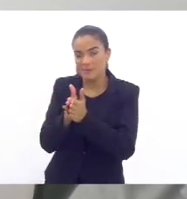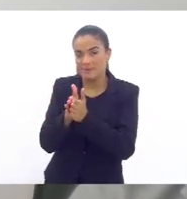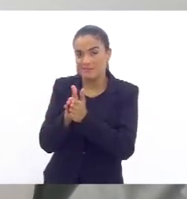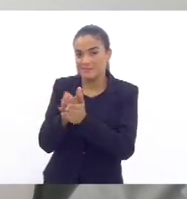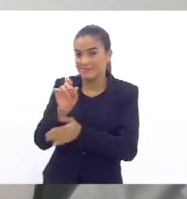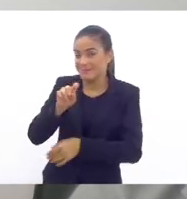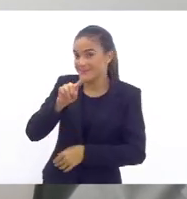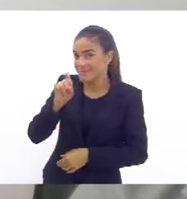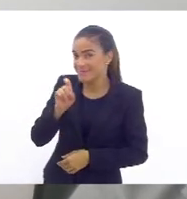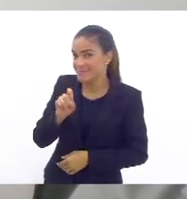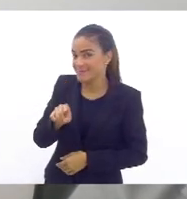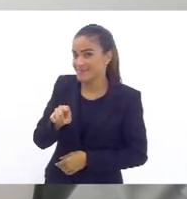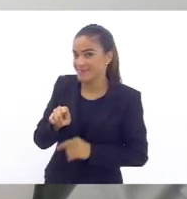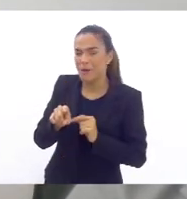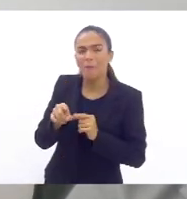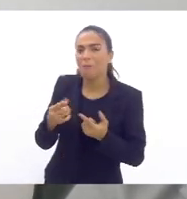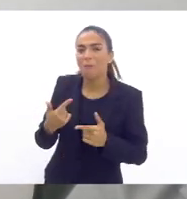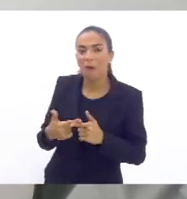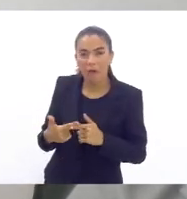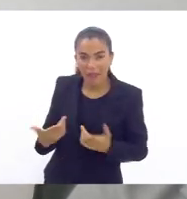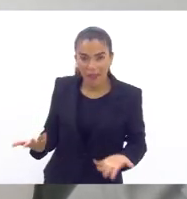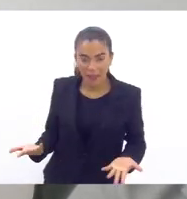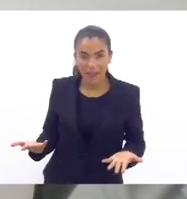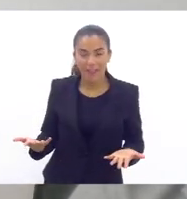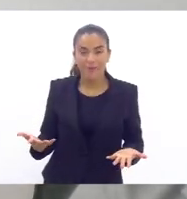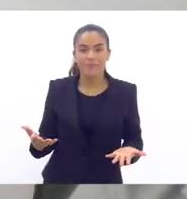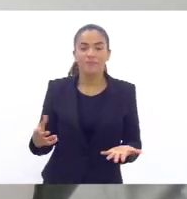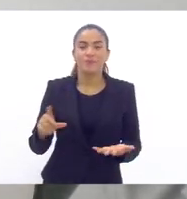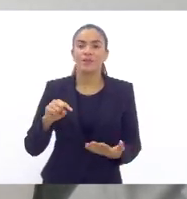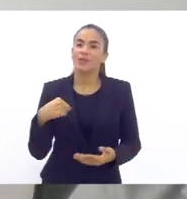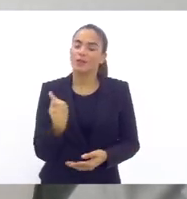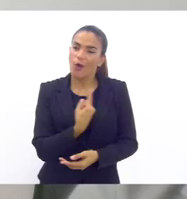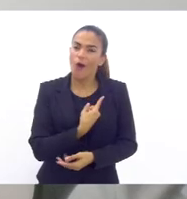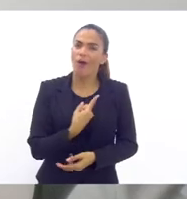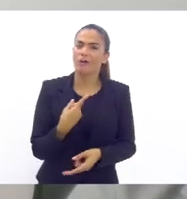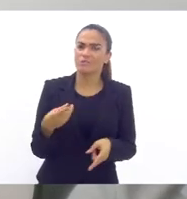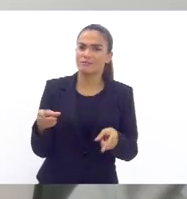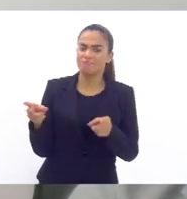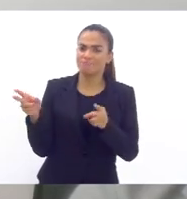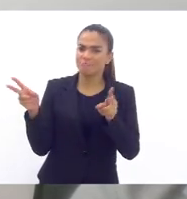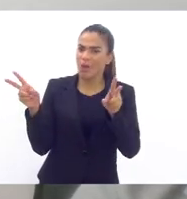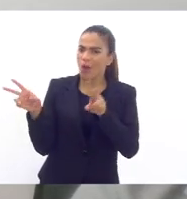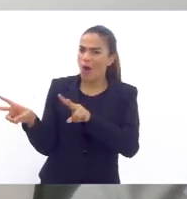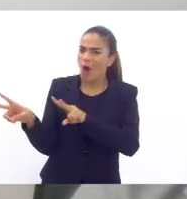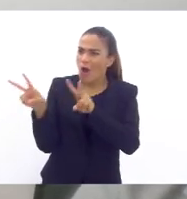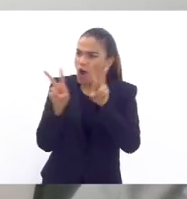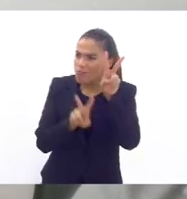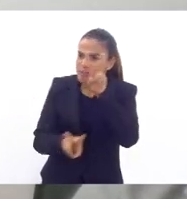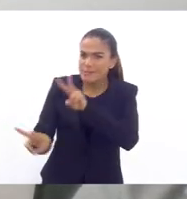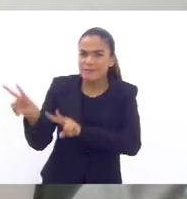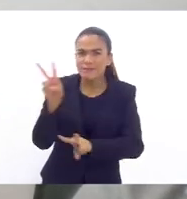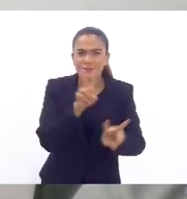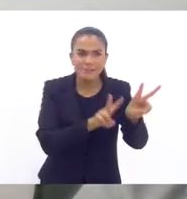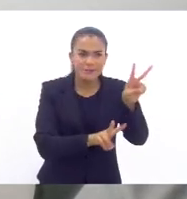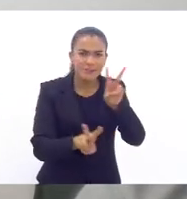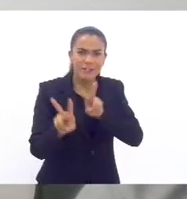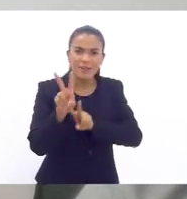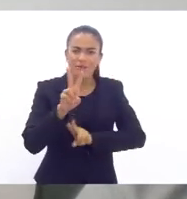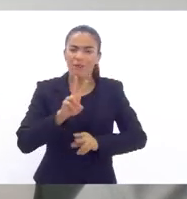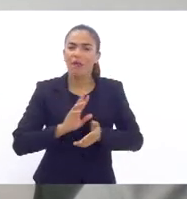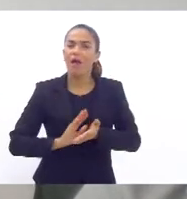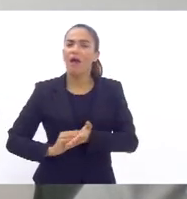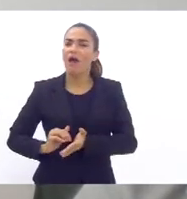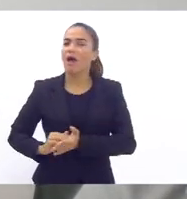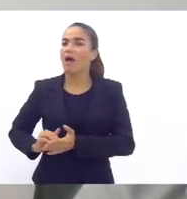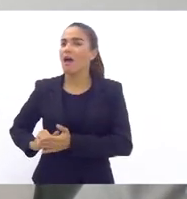né tô dizendo isso porque nós observamos a omissão do estado brasileiro em toda a sua